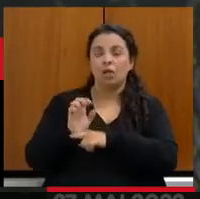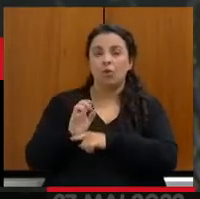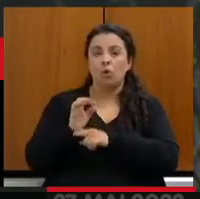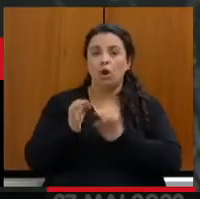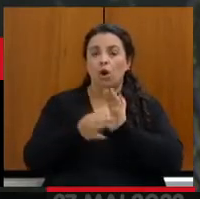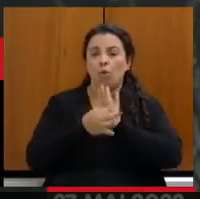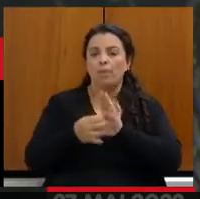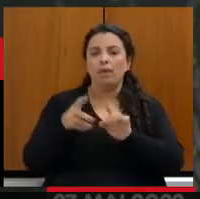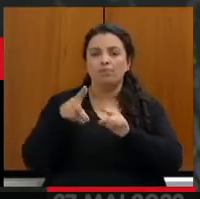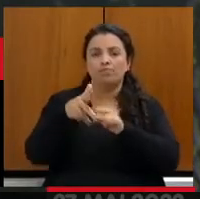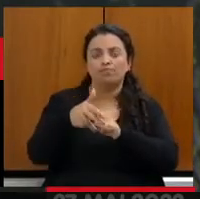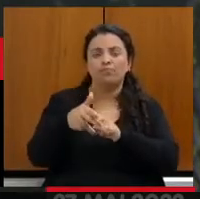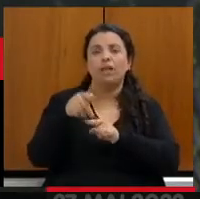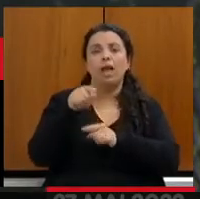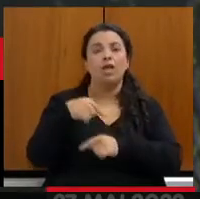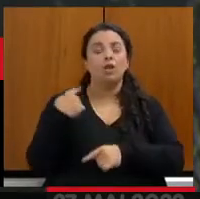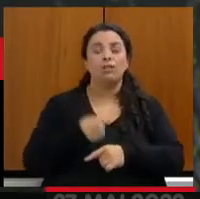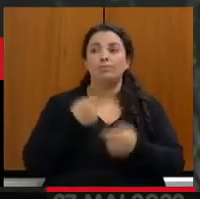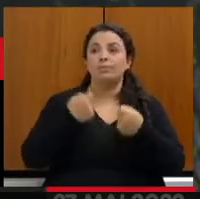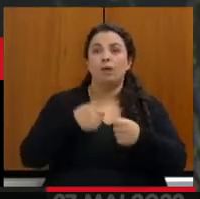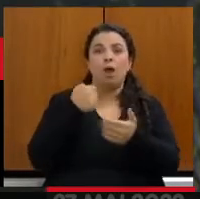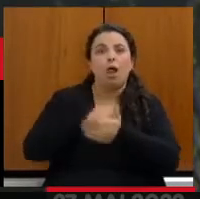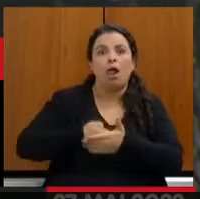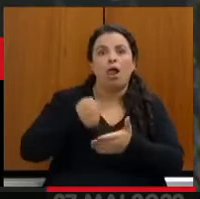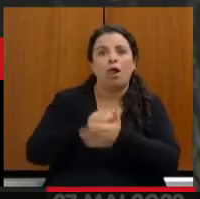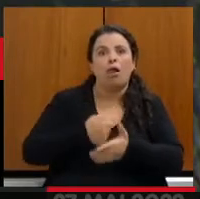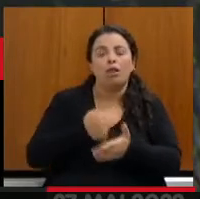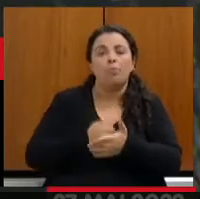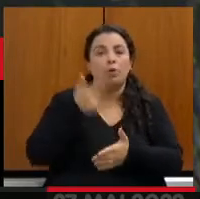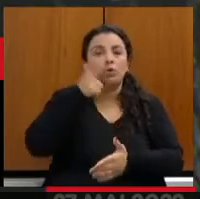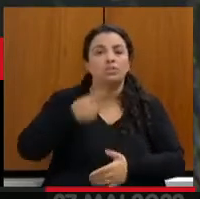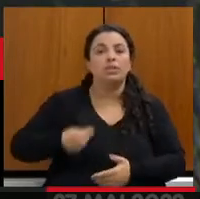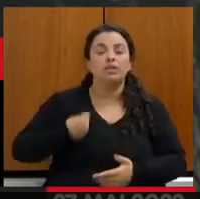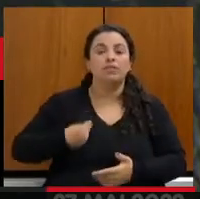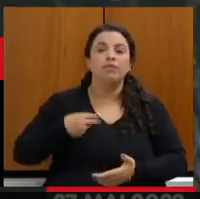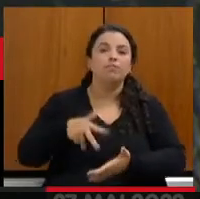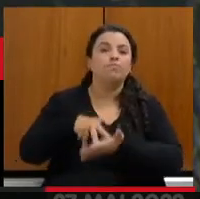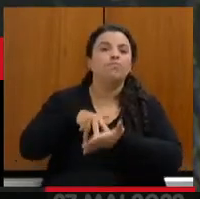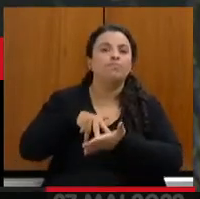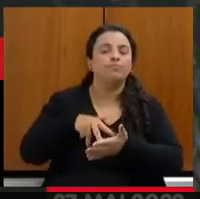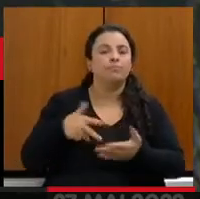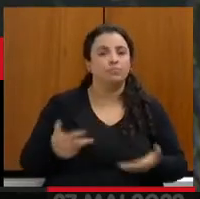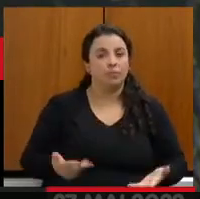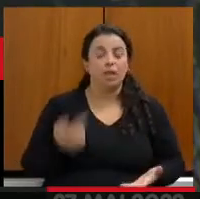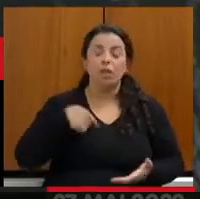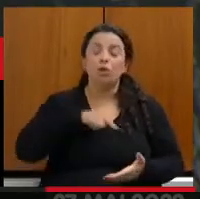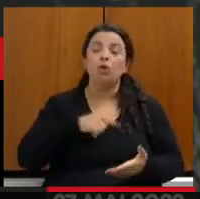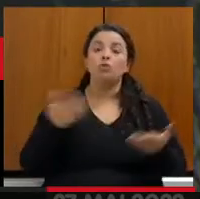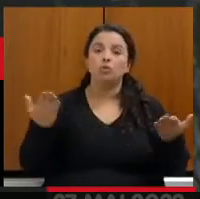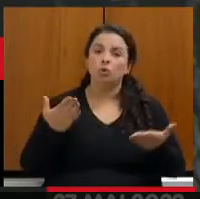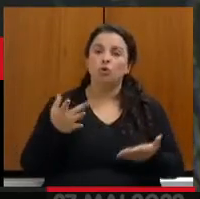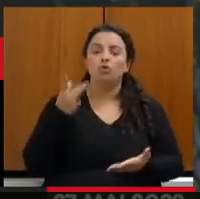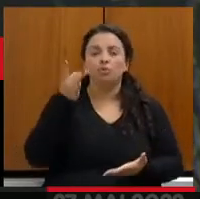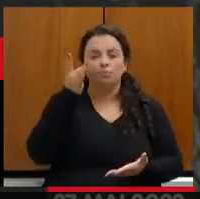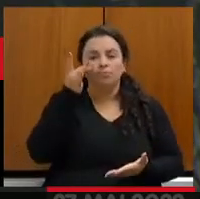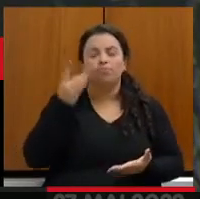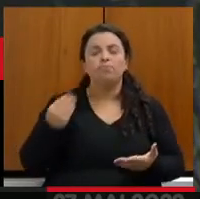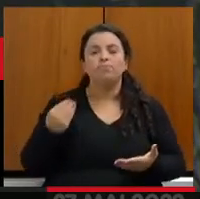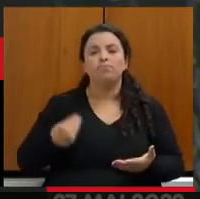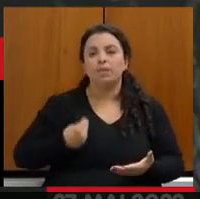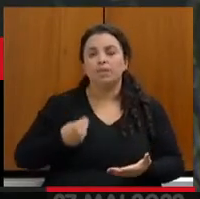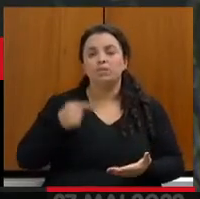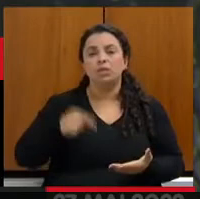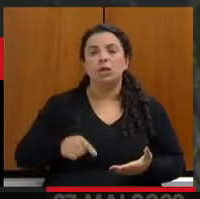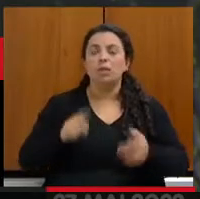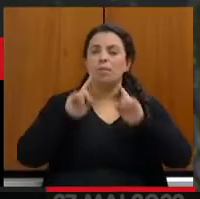por sobrevivência então que nós estamos aqui hoje especialmente para reivindicar né a despeito de tudo que a